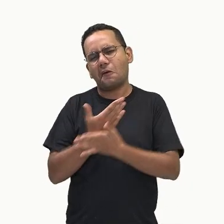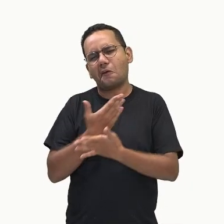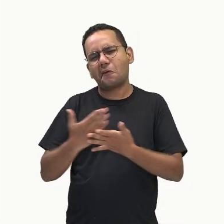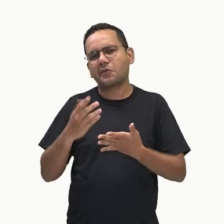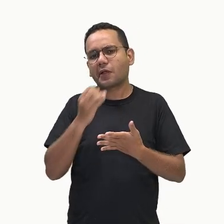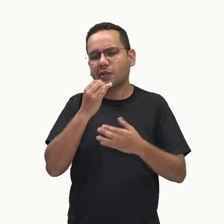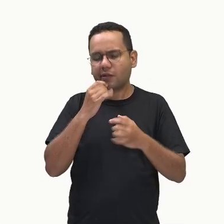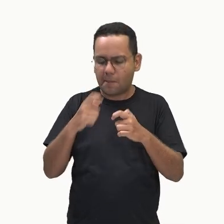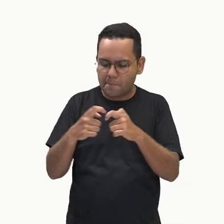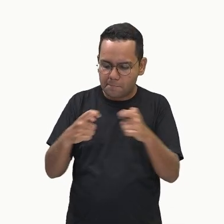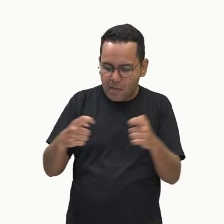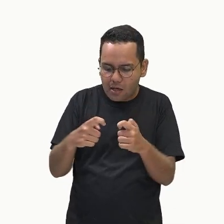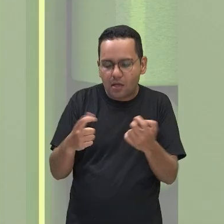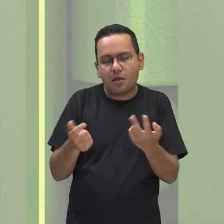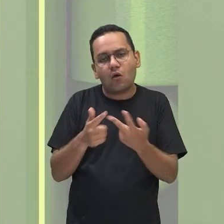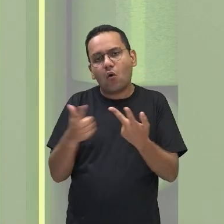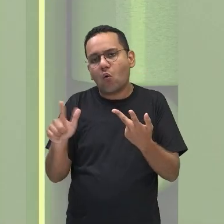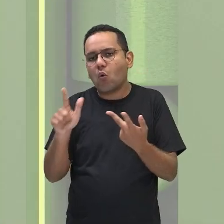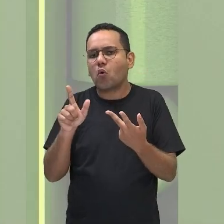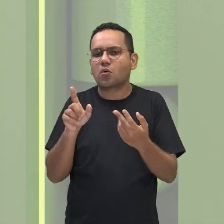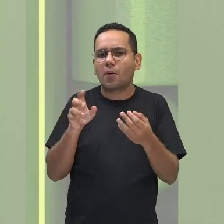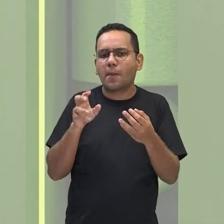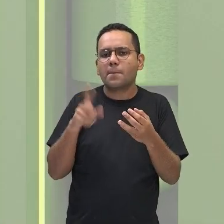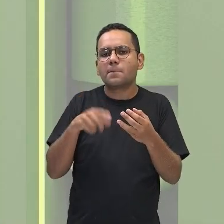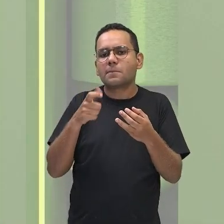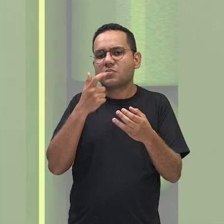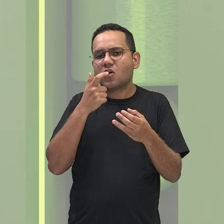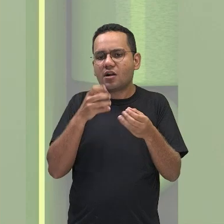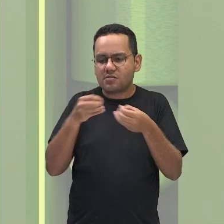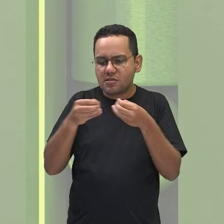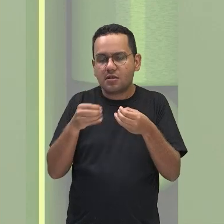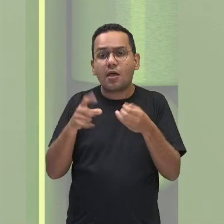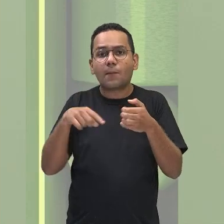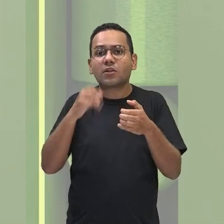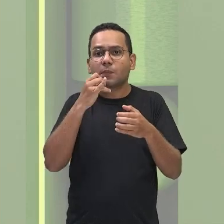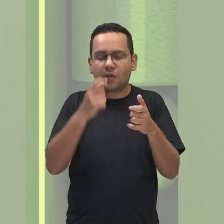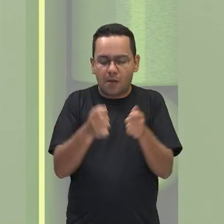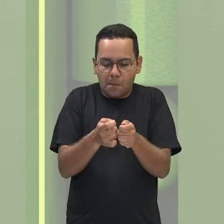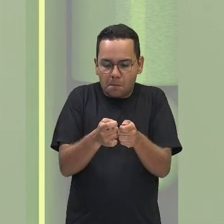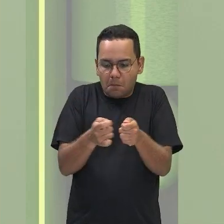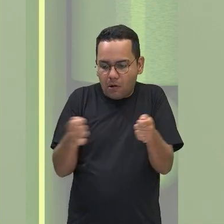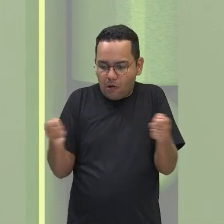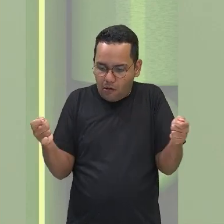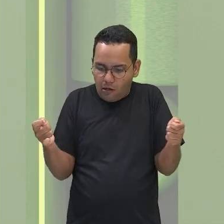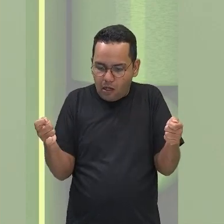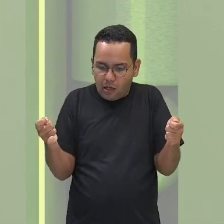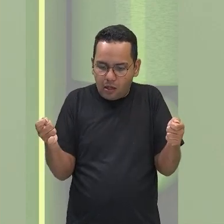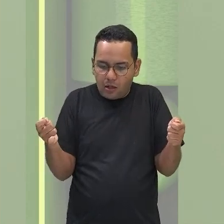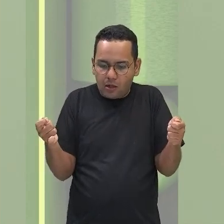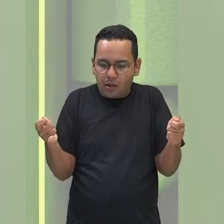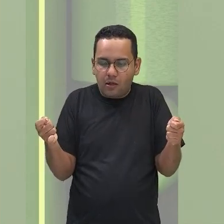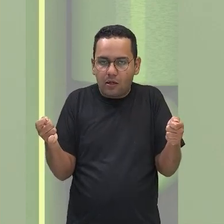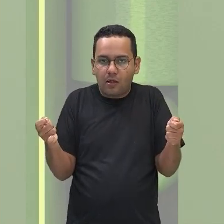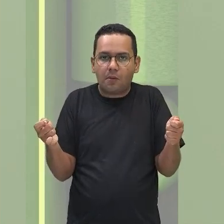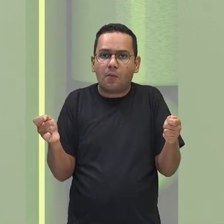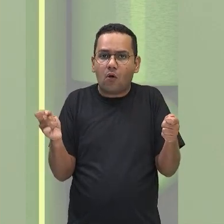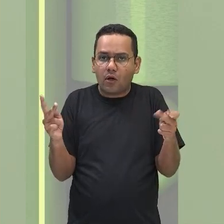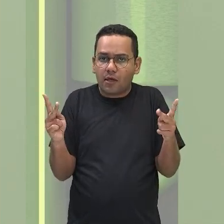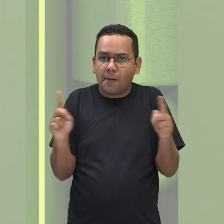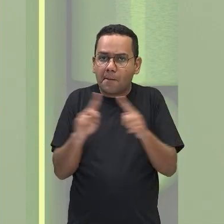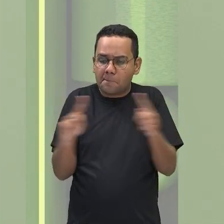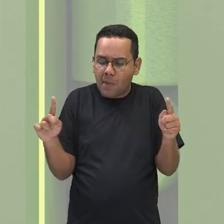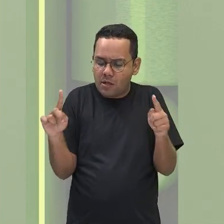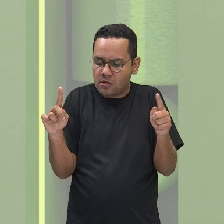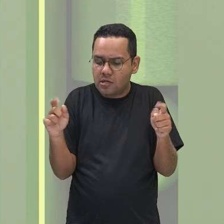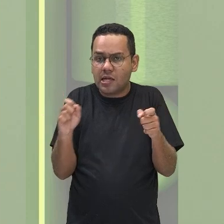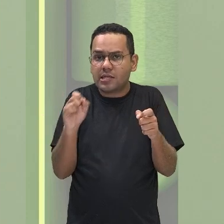as borrachas, certos compostos químicos, que eles podem ser esticados, né, podem ser alongados, tá? E eles não perdem as